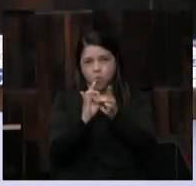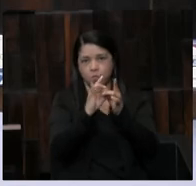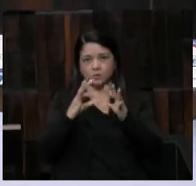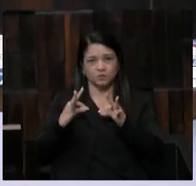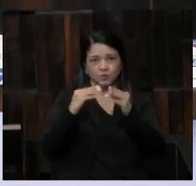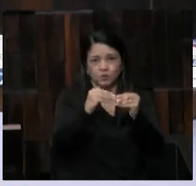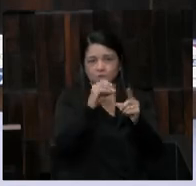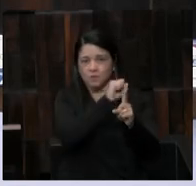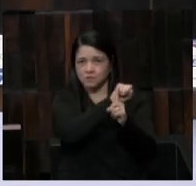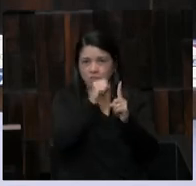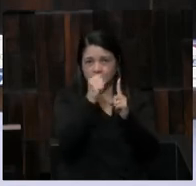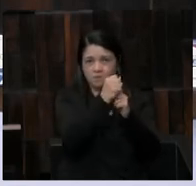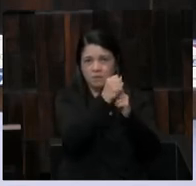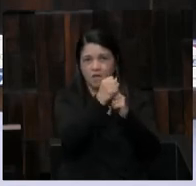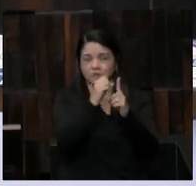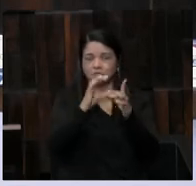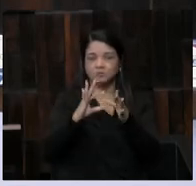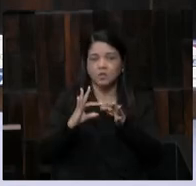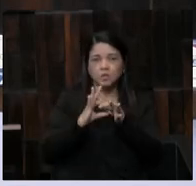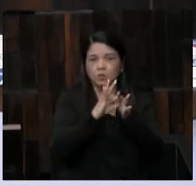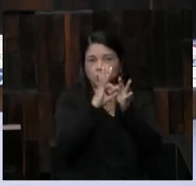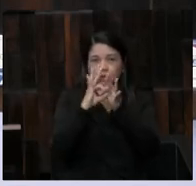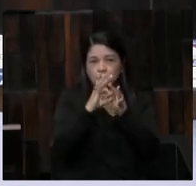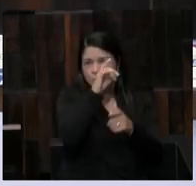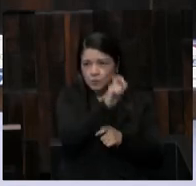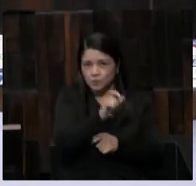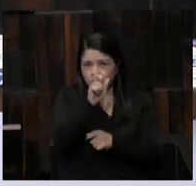a sociedade e todos aqueles